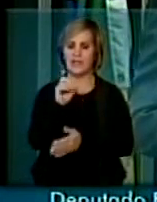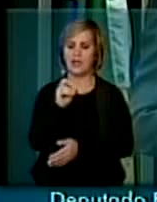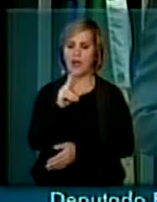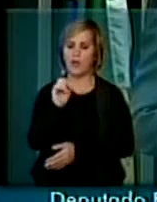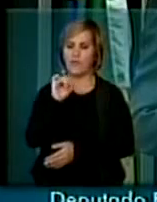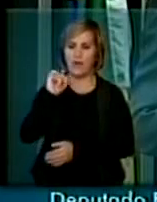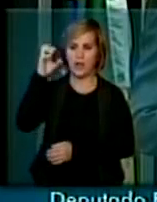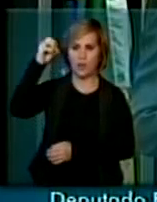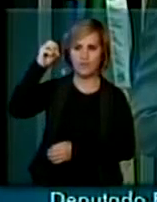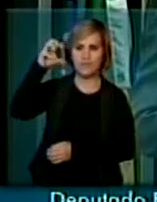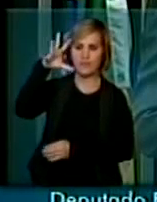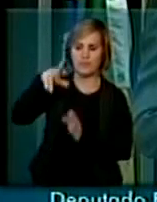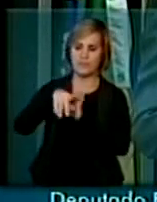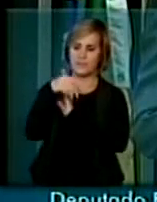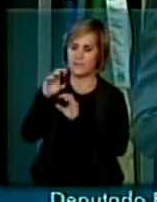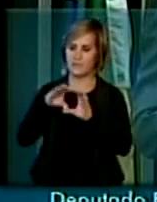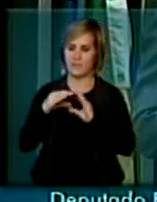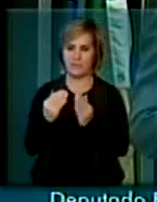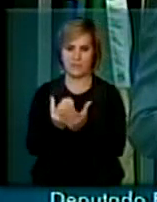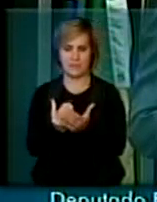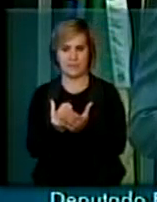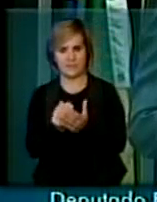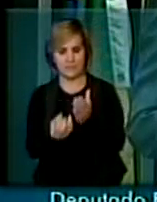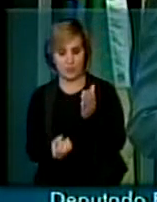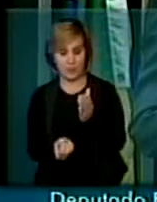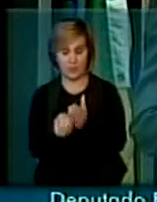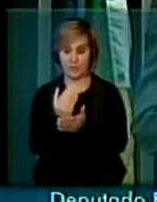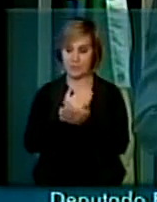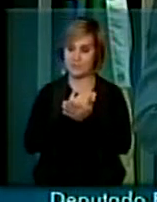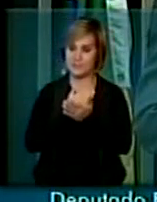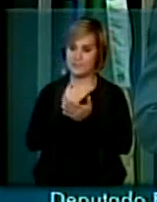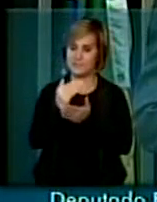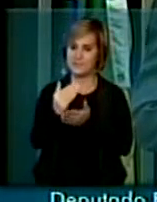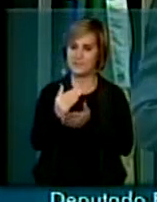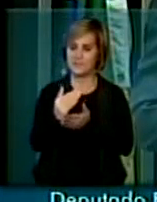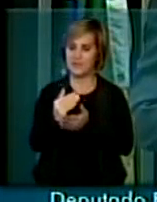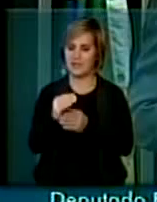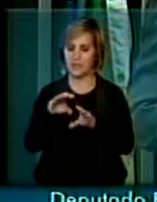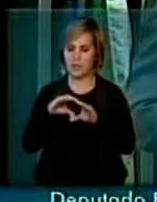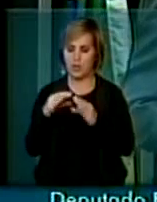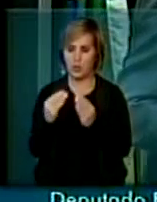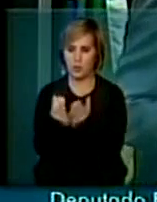comunidade. O lançamento foi feito na comunidade